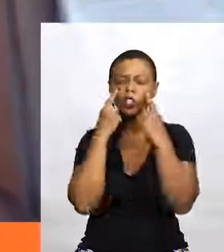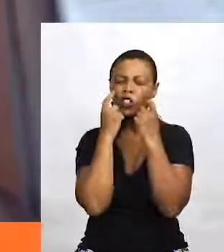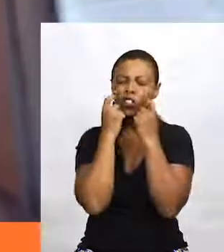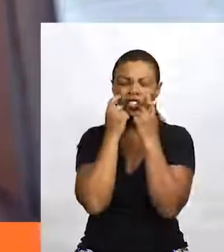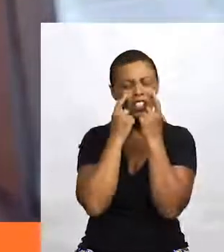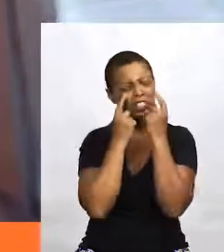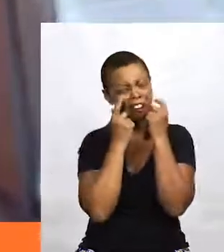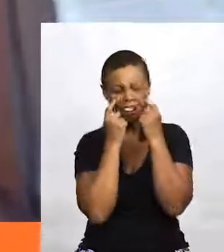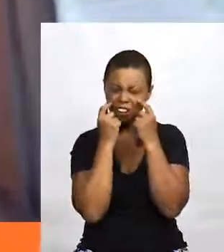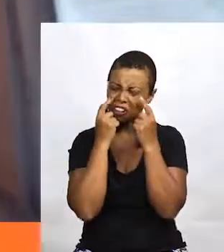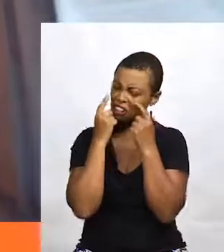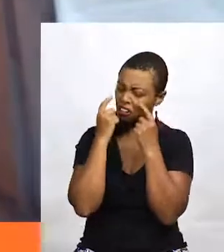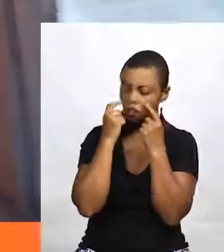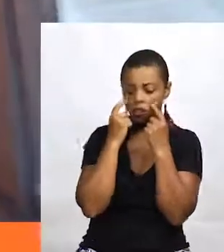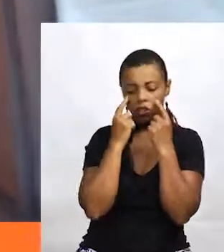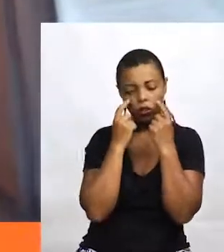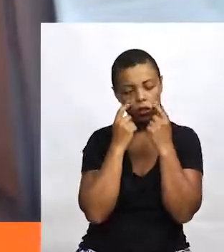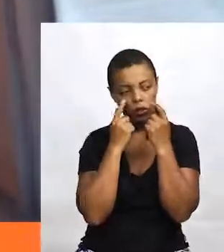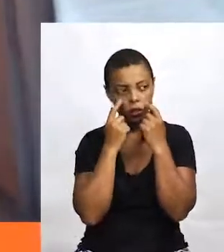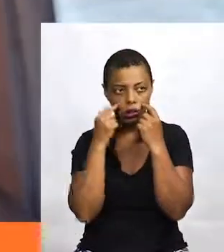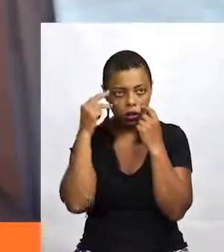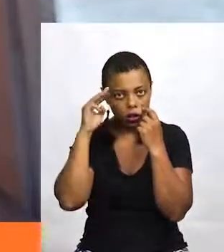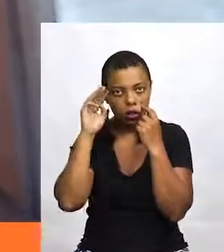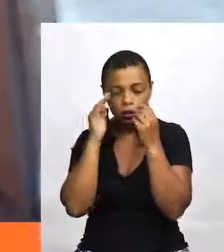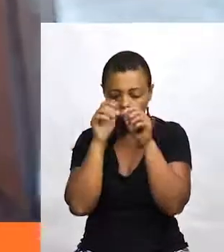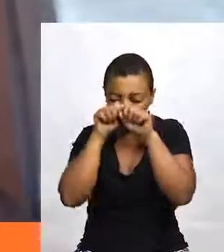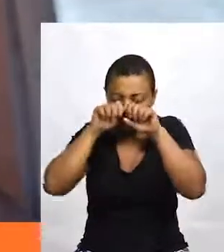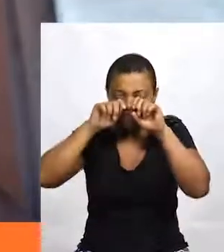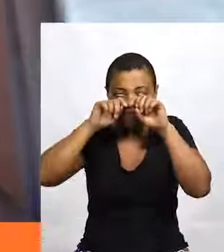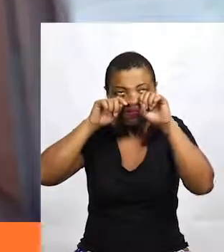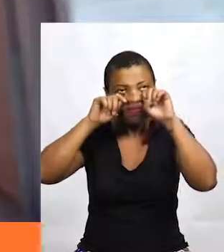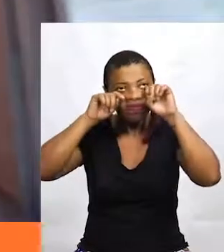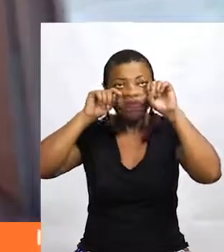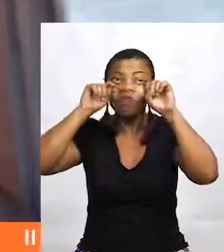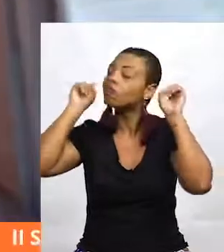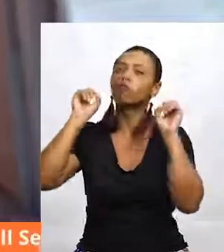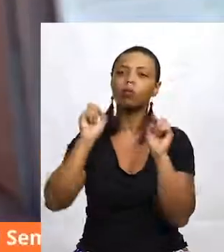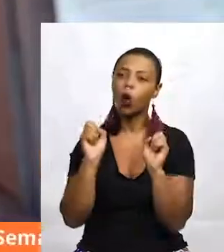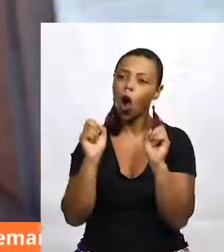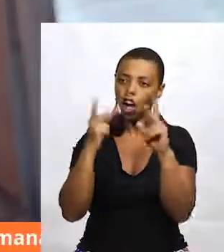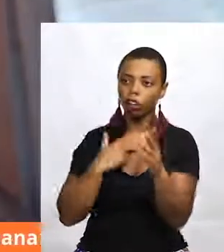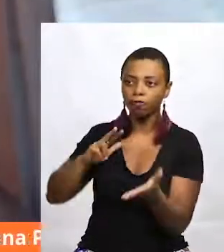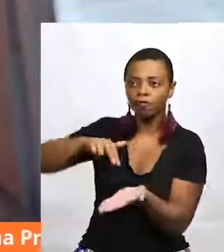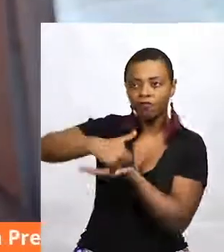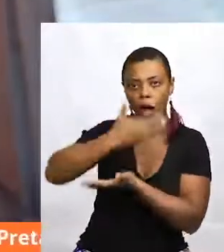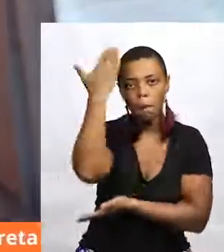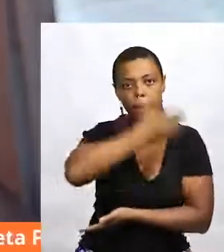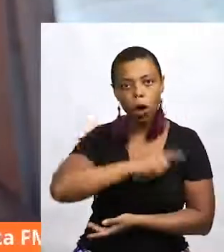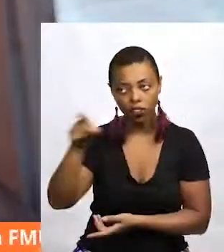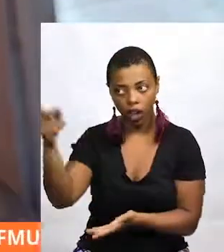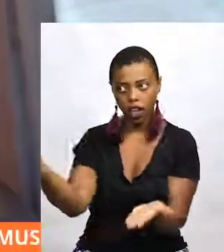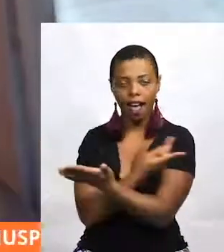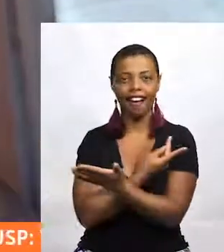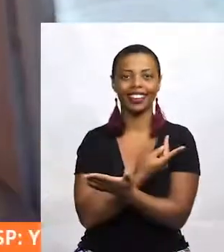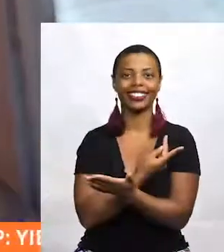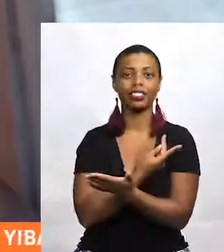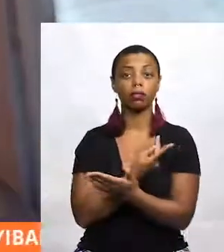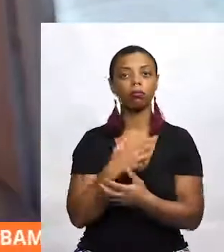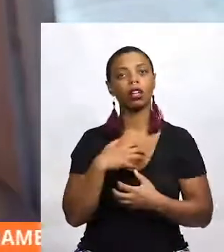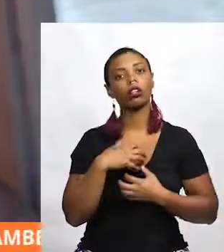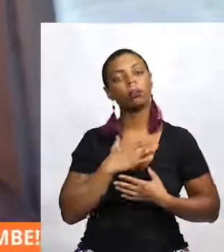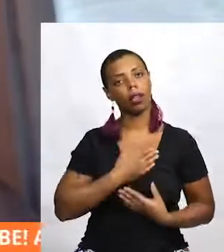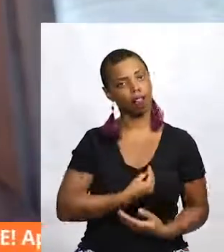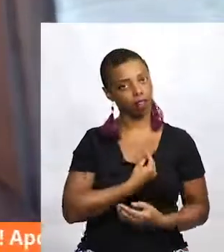eu enxugo as lágrimas e falo, ok, eu vou provar para essa pessoa que ela está errada ao meu respeito. É um modo de viver que